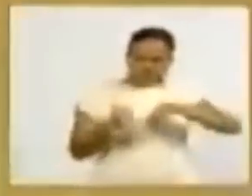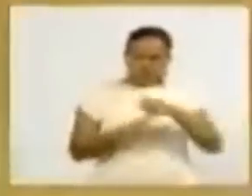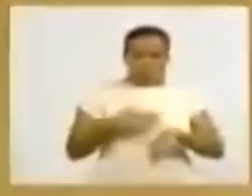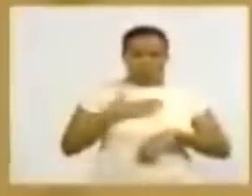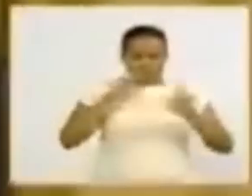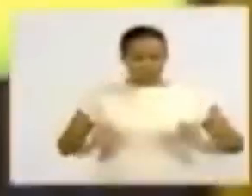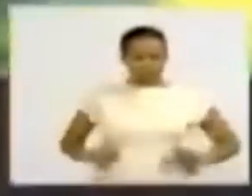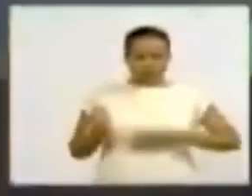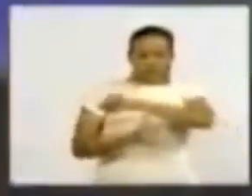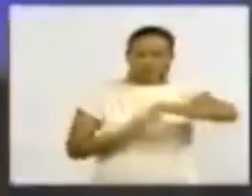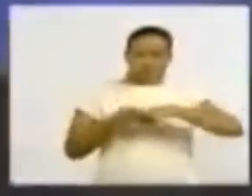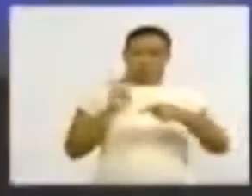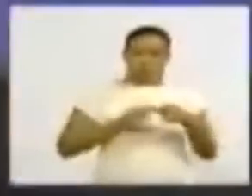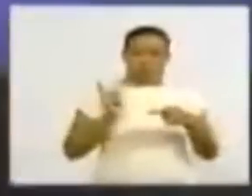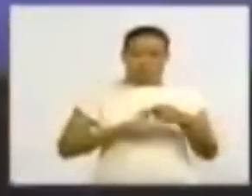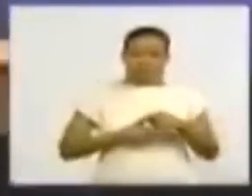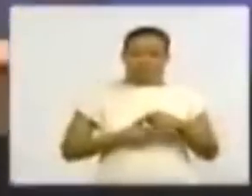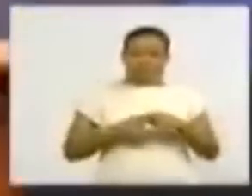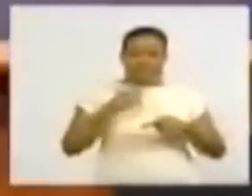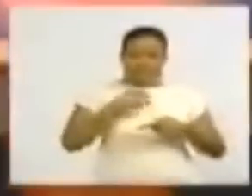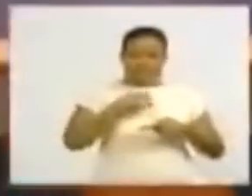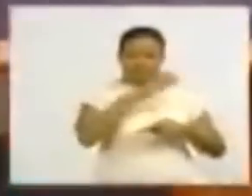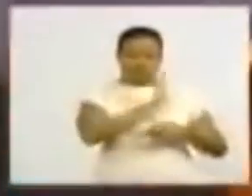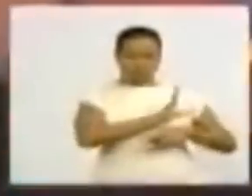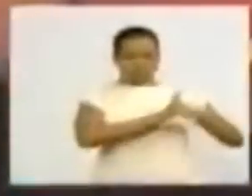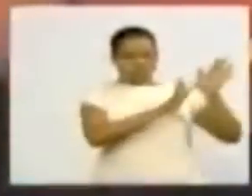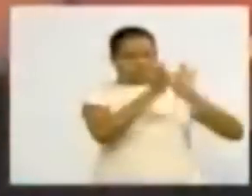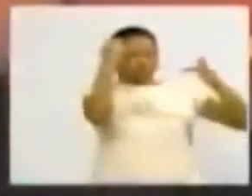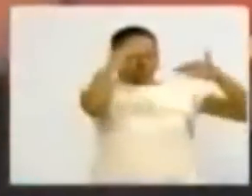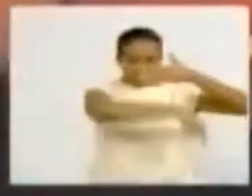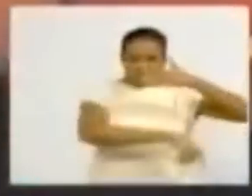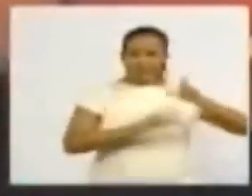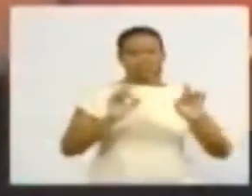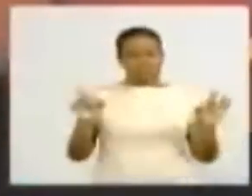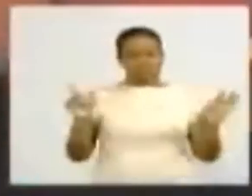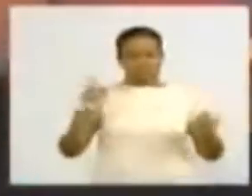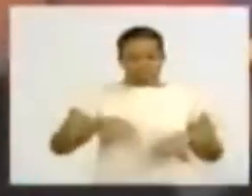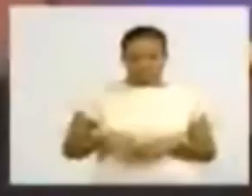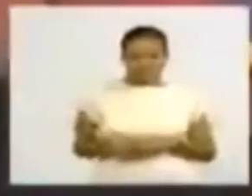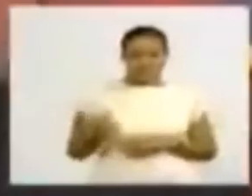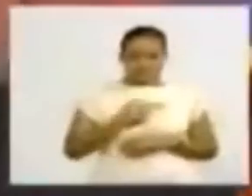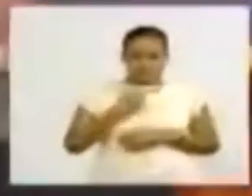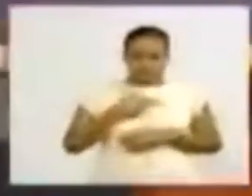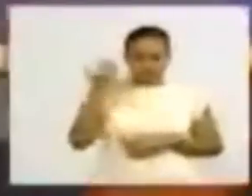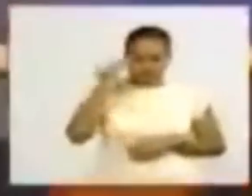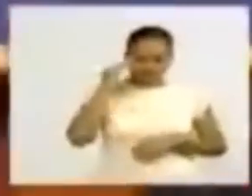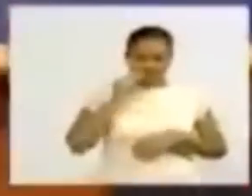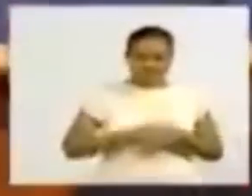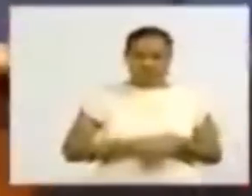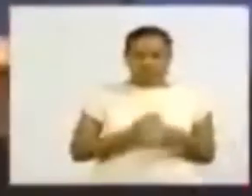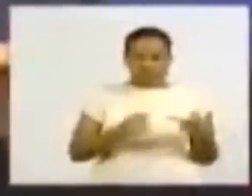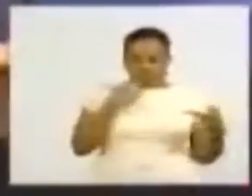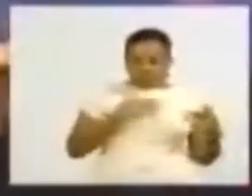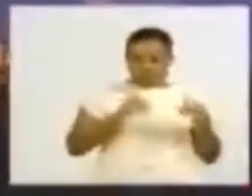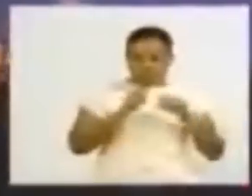minhas condutas, porque isso é precioso demais. E aí a gente descobre o lado positivo do anúncio do